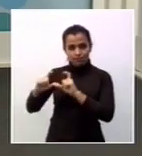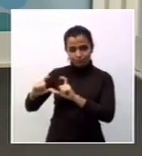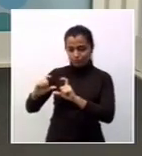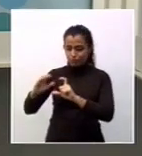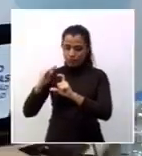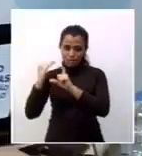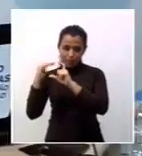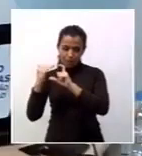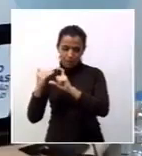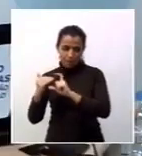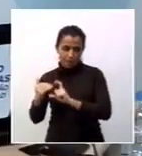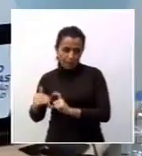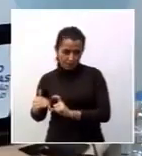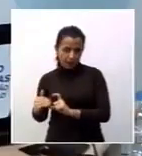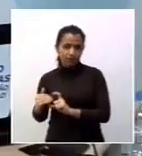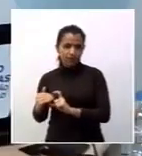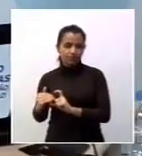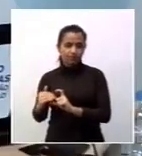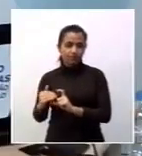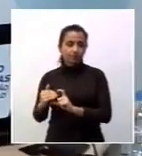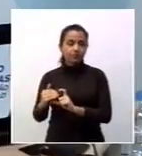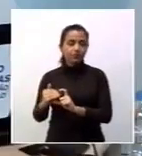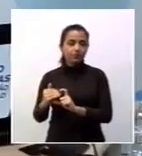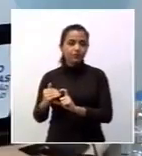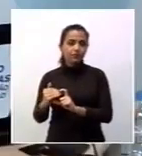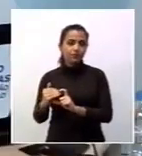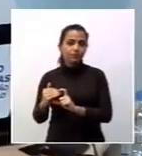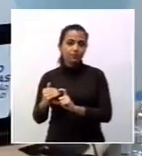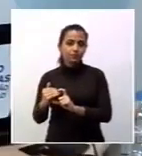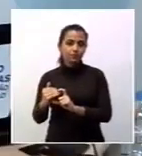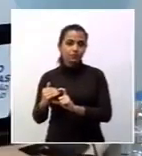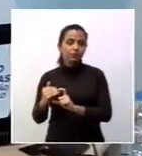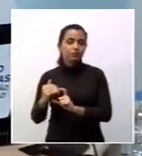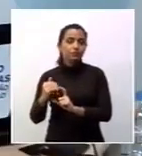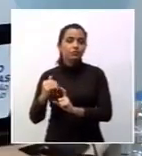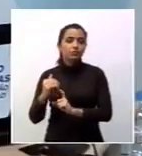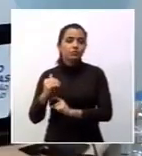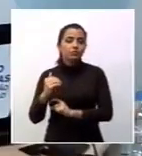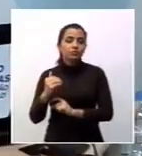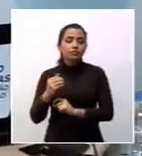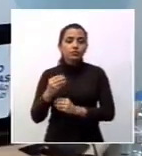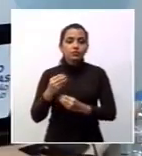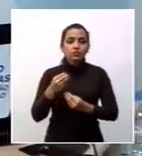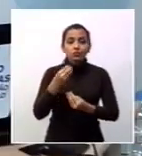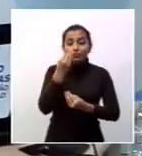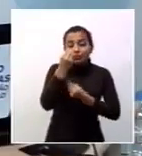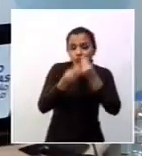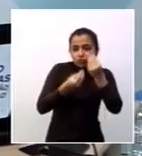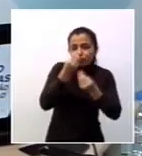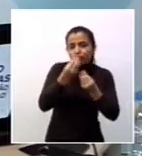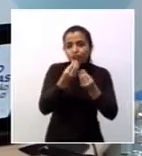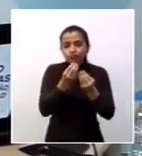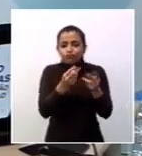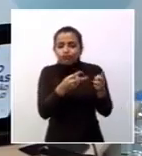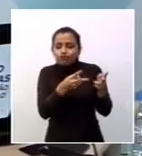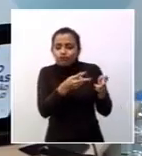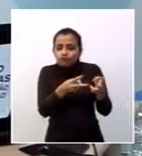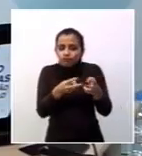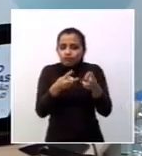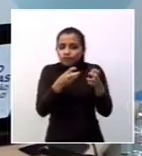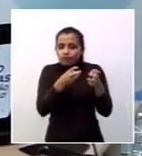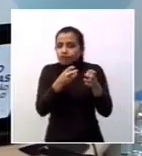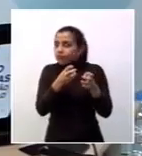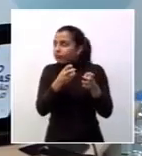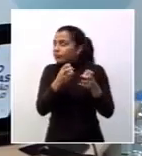a Renata, o Thales e o Gabriel, como identificar uma fake news. Você falou lá no comecinho